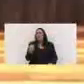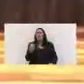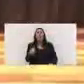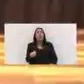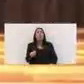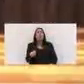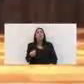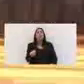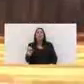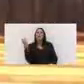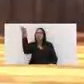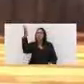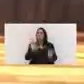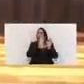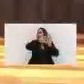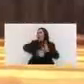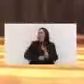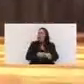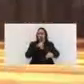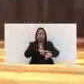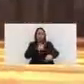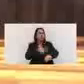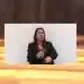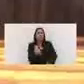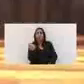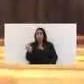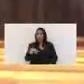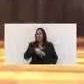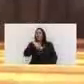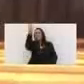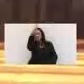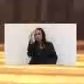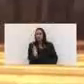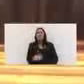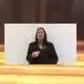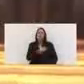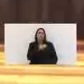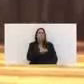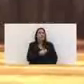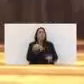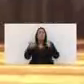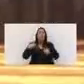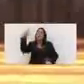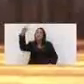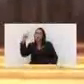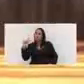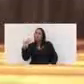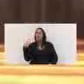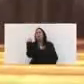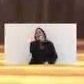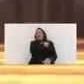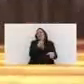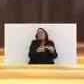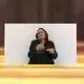este assalto no momento econômico que o país vive, ao invés de diminuírem os impostos, a nossa cidade está assaltando,